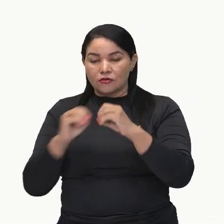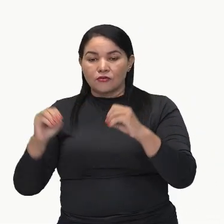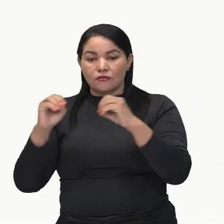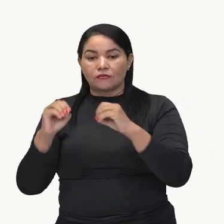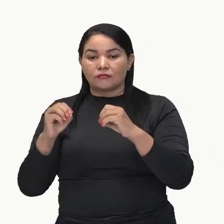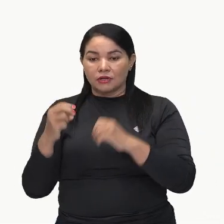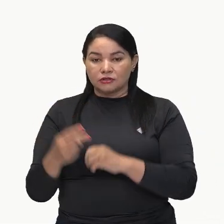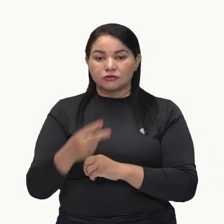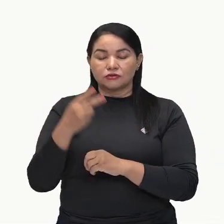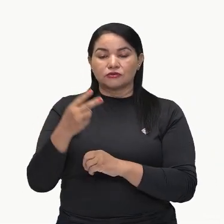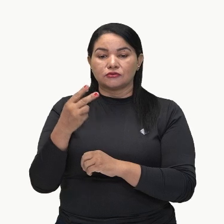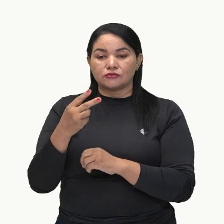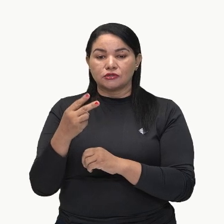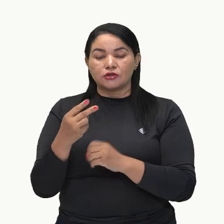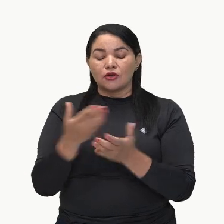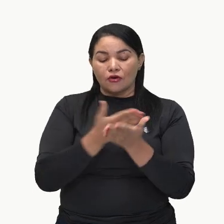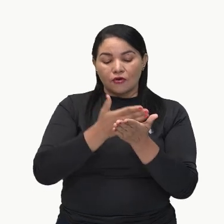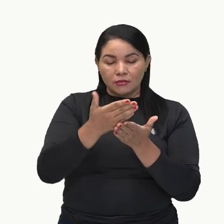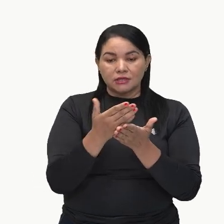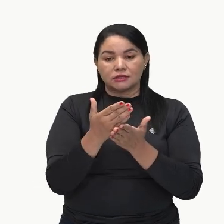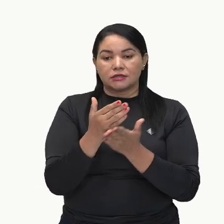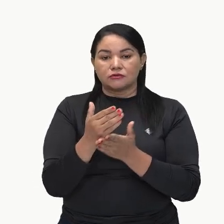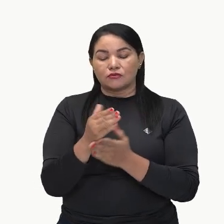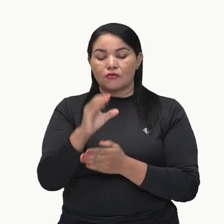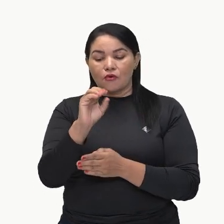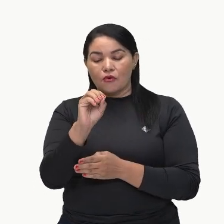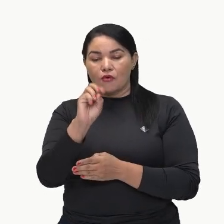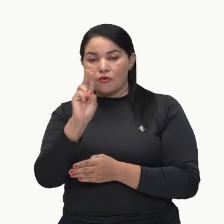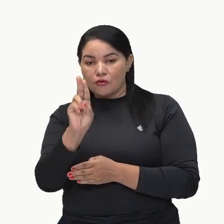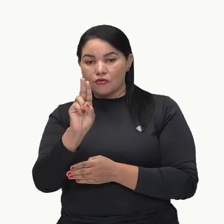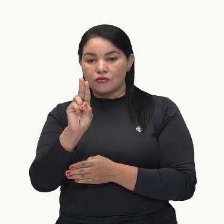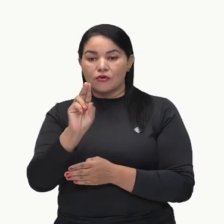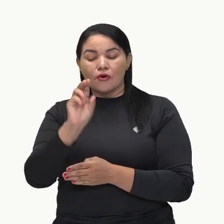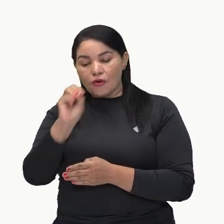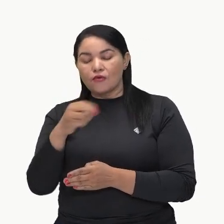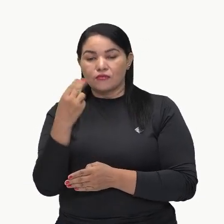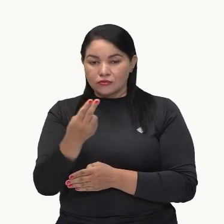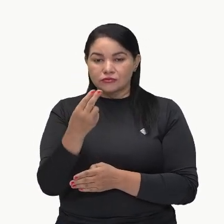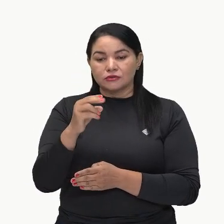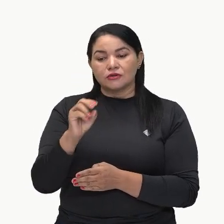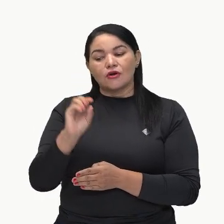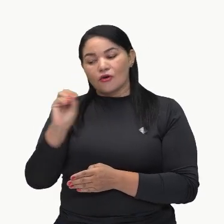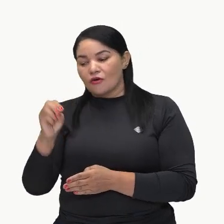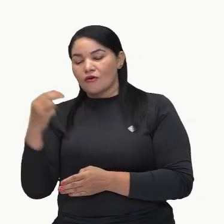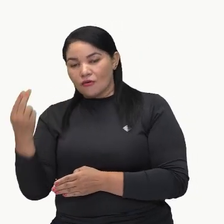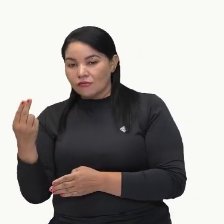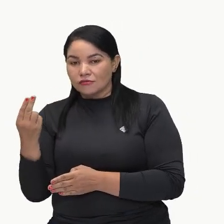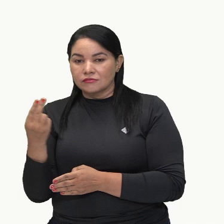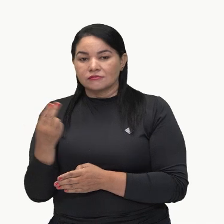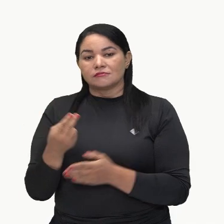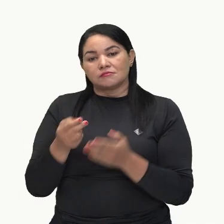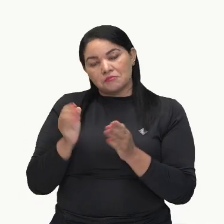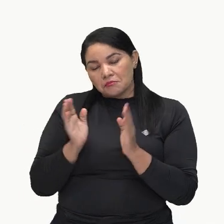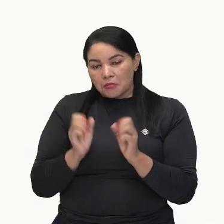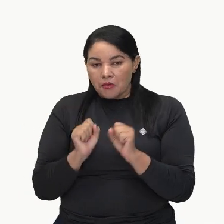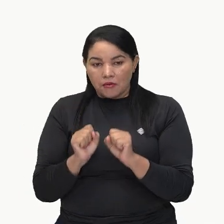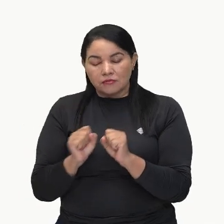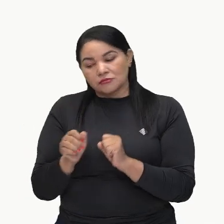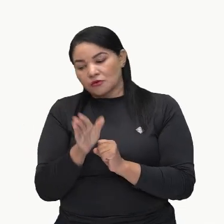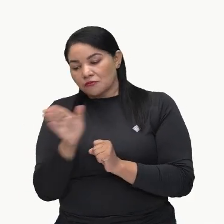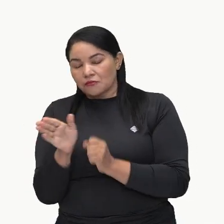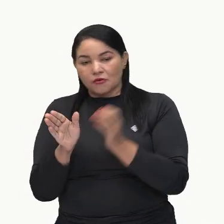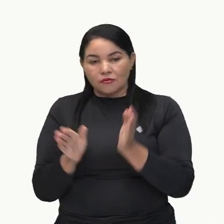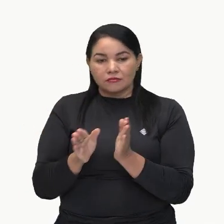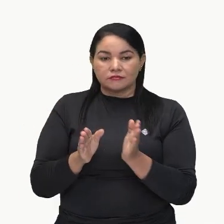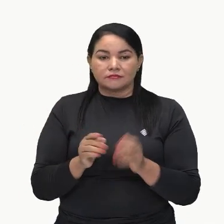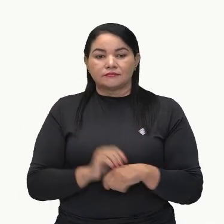orações iniciando por ou, né? Ou uma coisa ou outra, seria o mesmo que nesse caso aqui, em vez de ora,